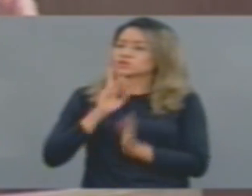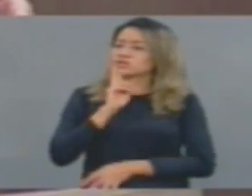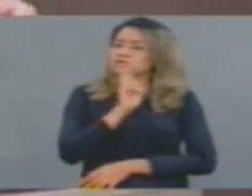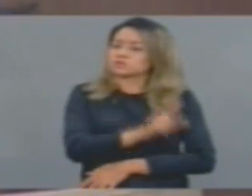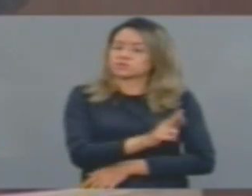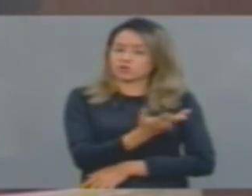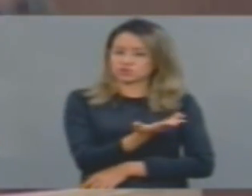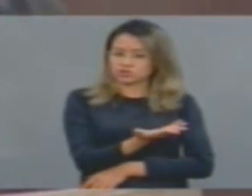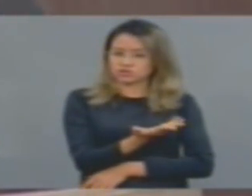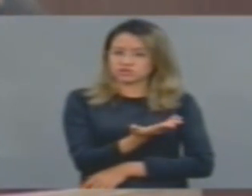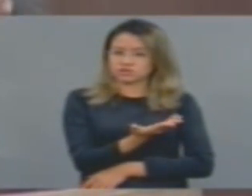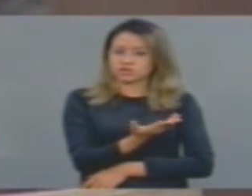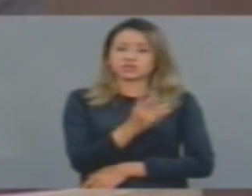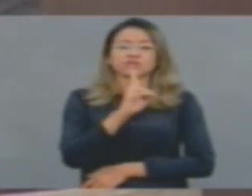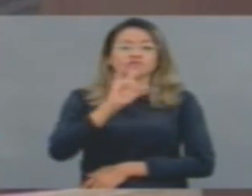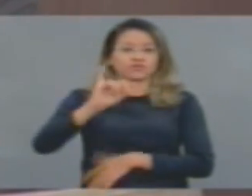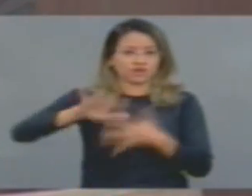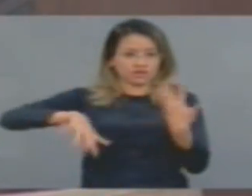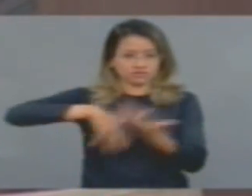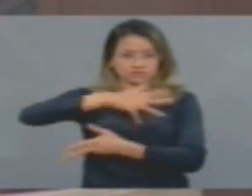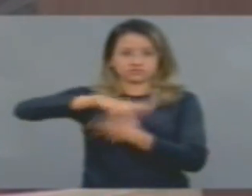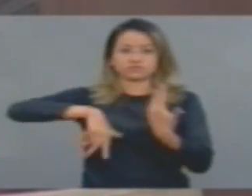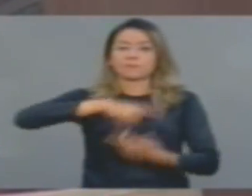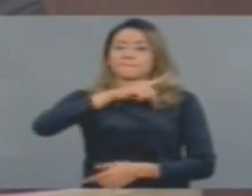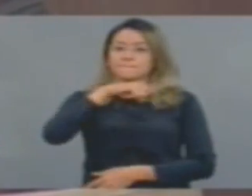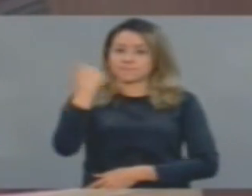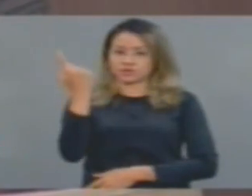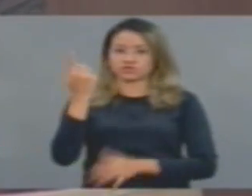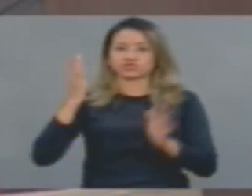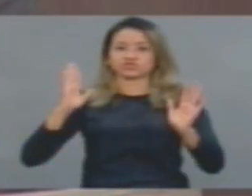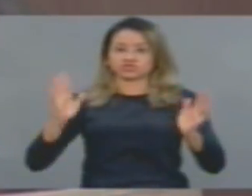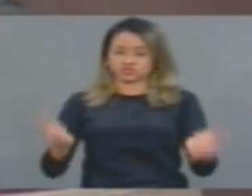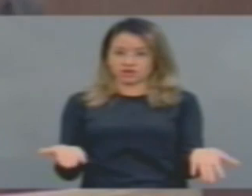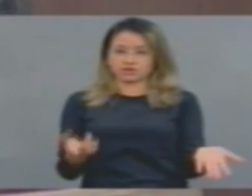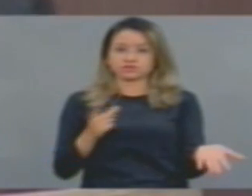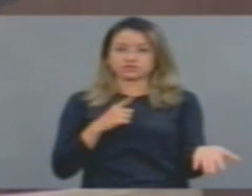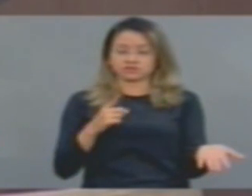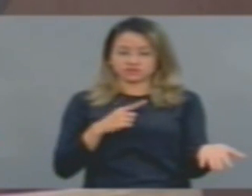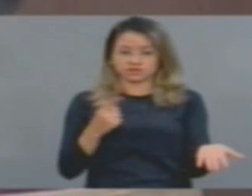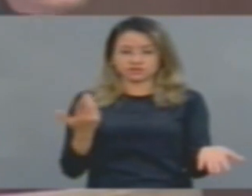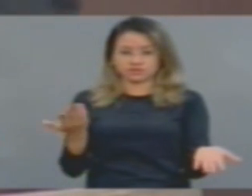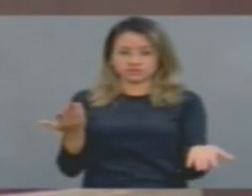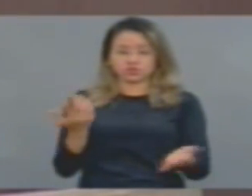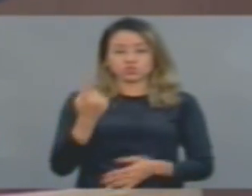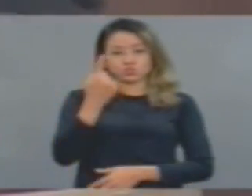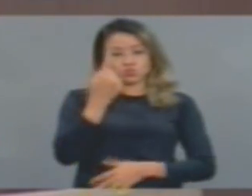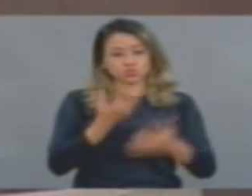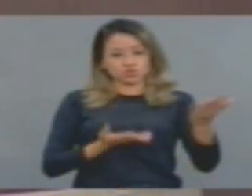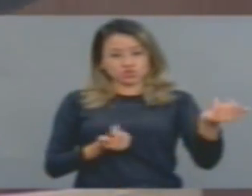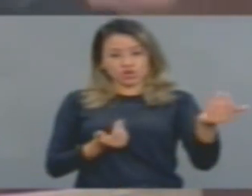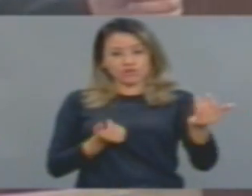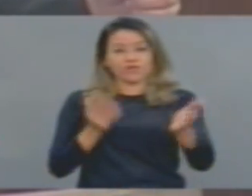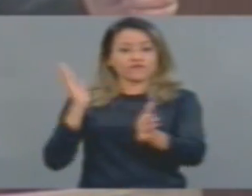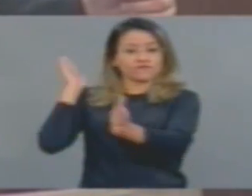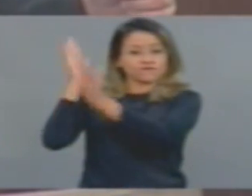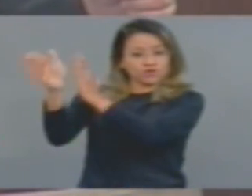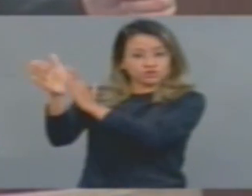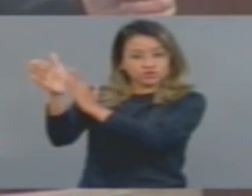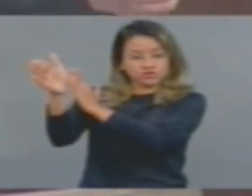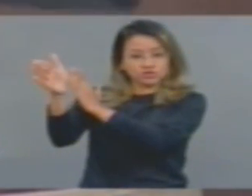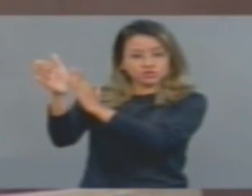respostas, ela vai causar morte. E já houve morte. Um dos adolescentes que fugiu do São